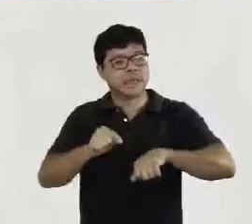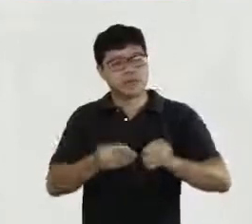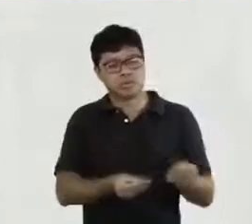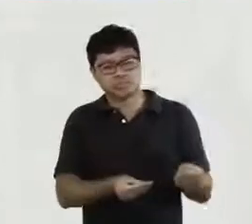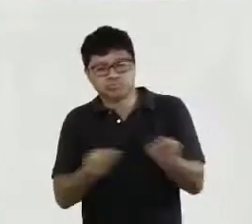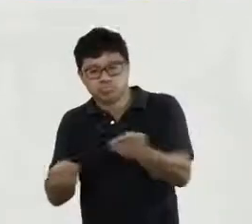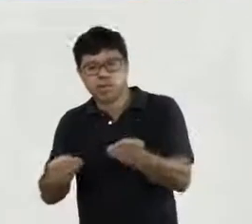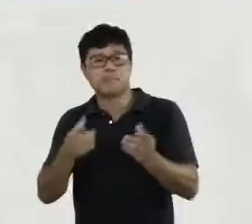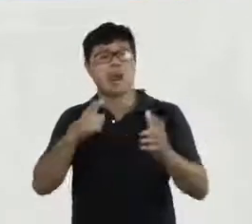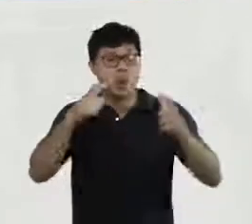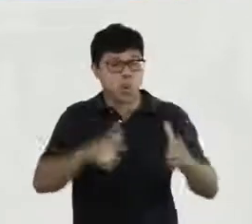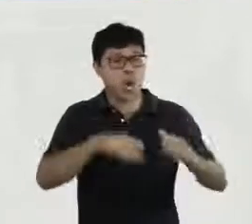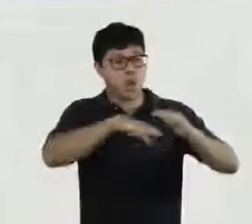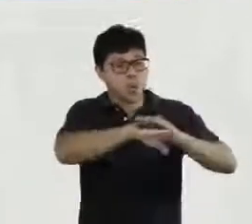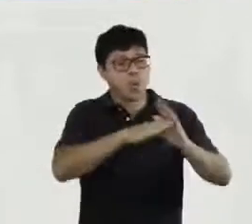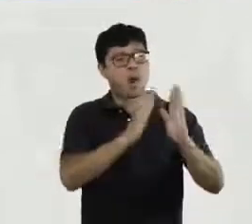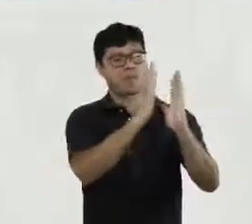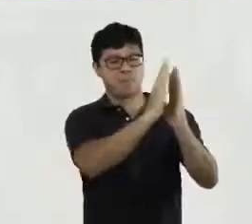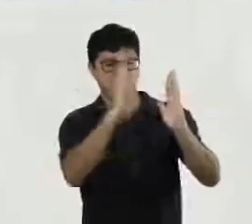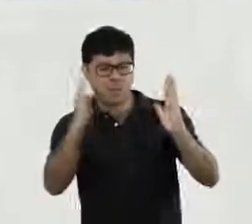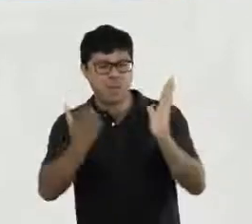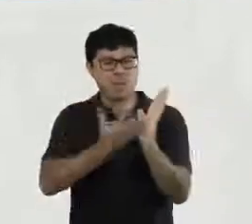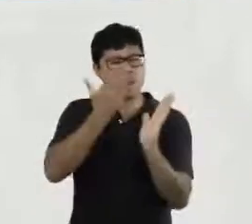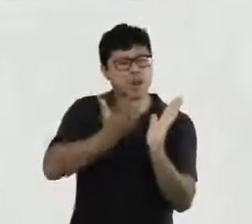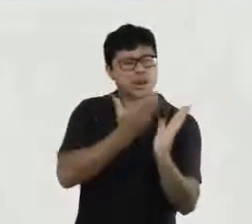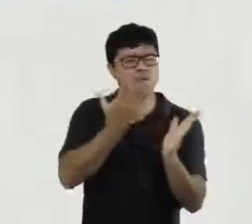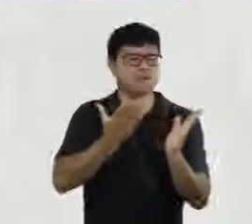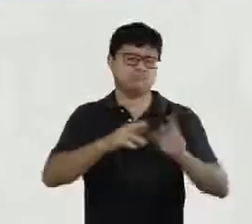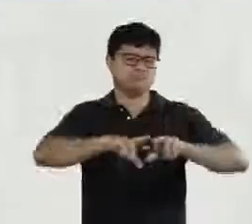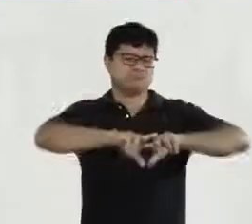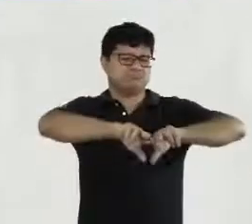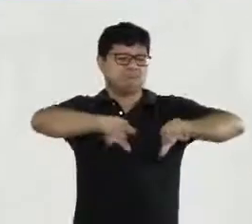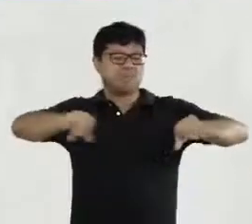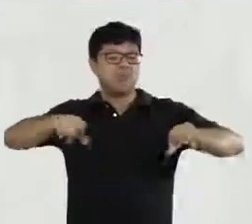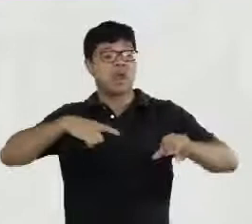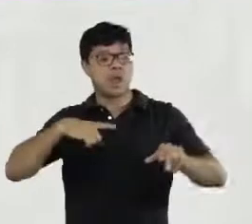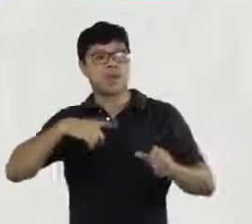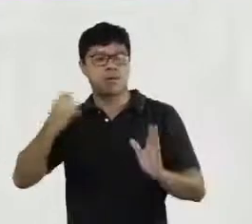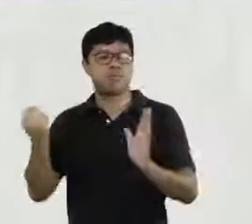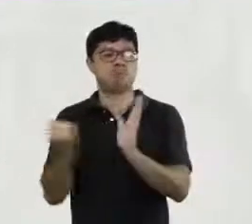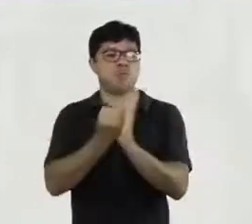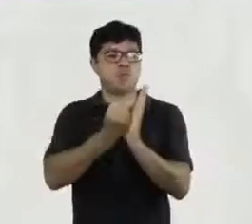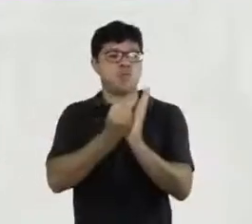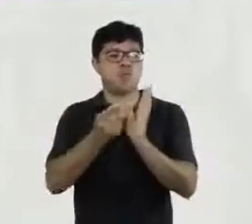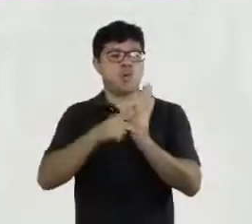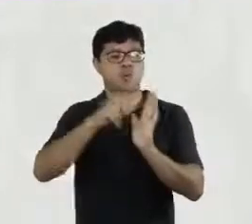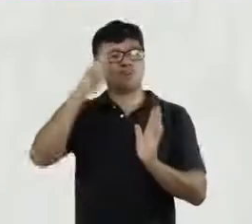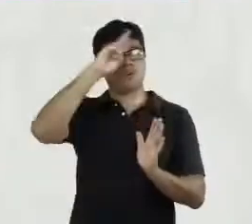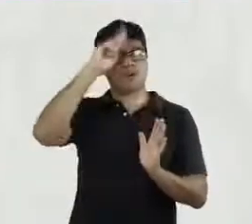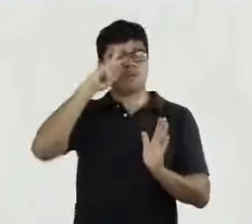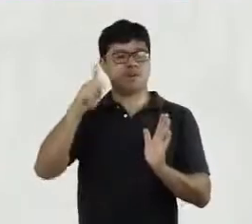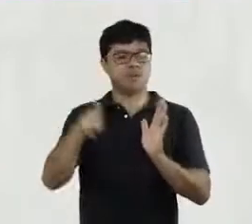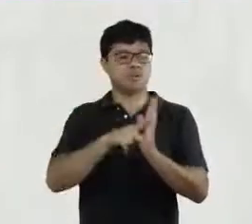de um acervo, de coleções e, no fim das contas, de um patrimônio bibliográfico.